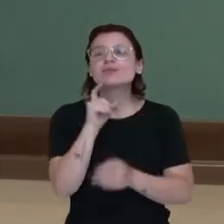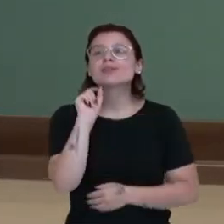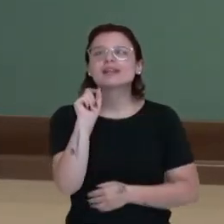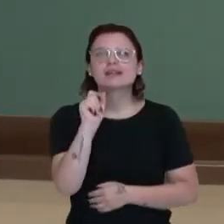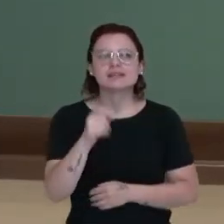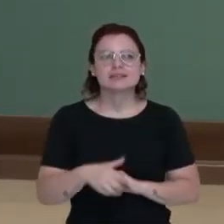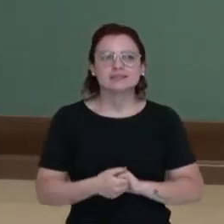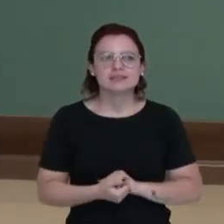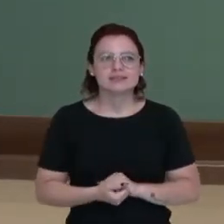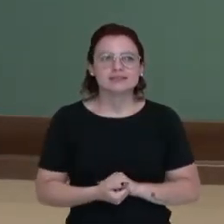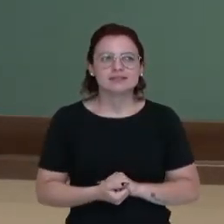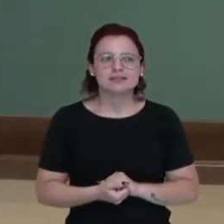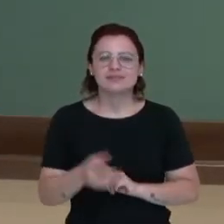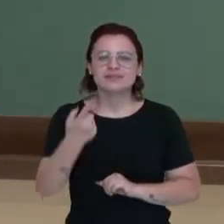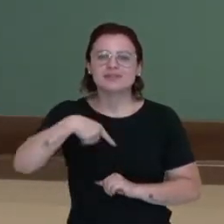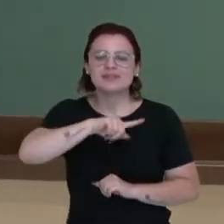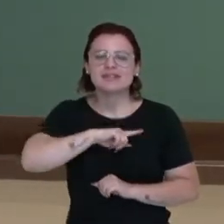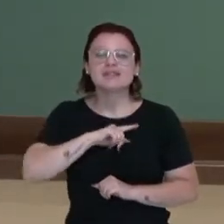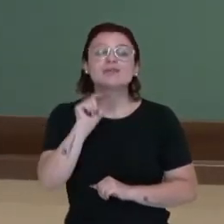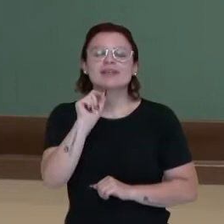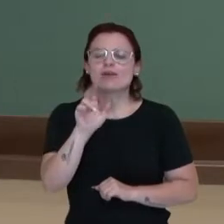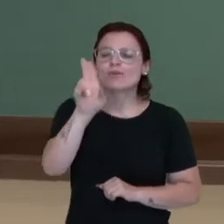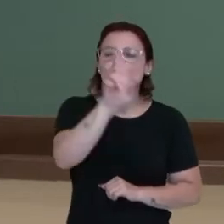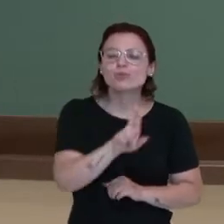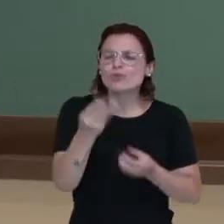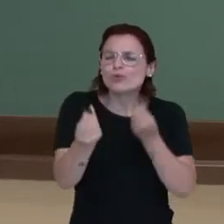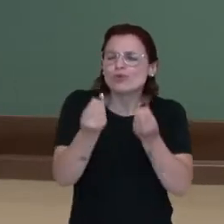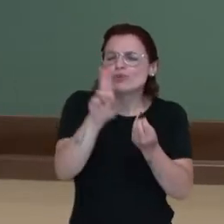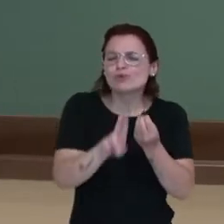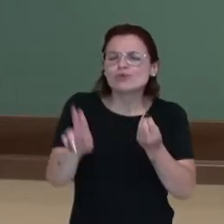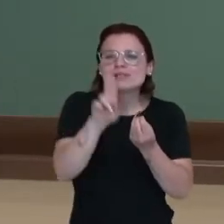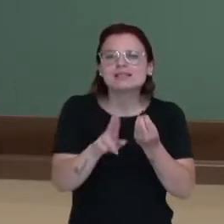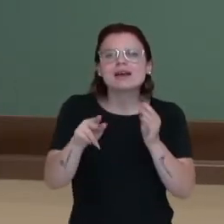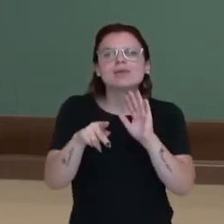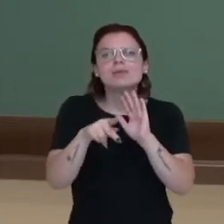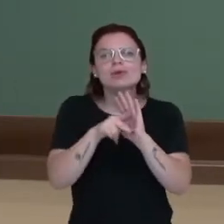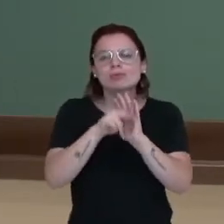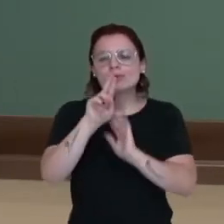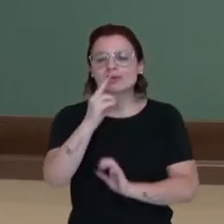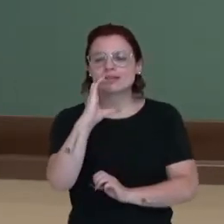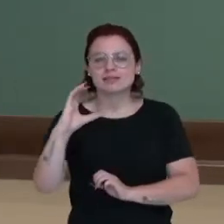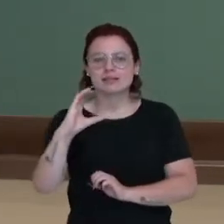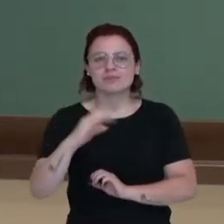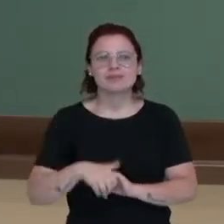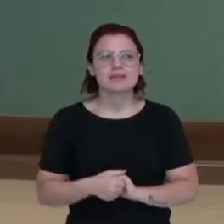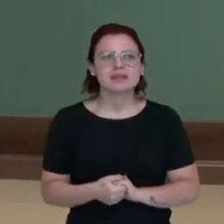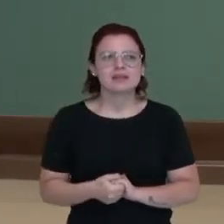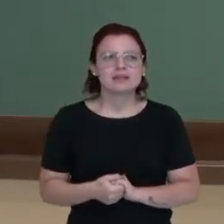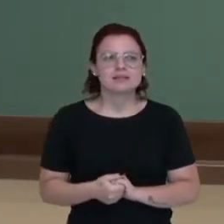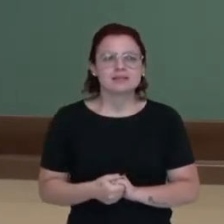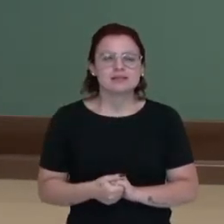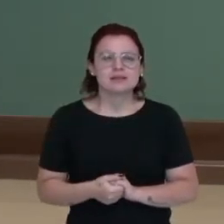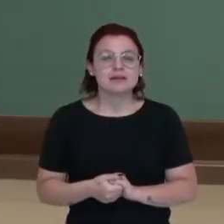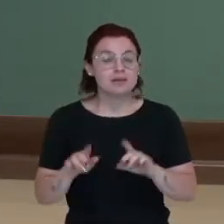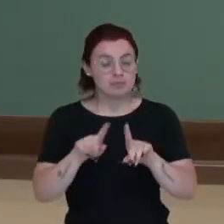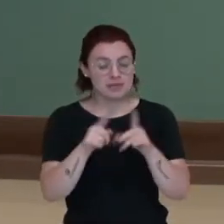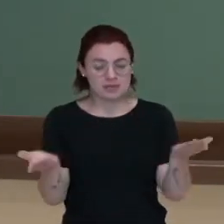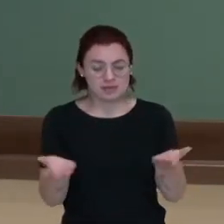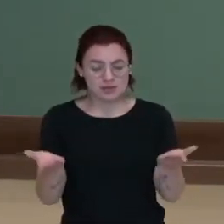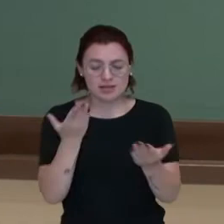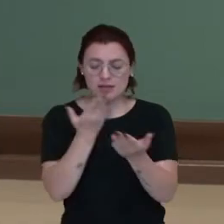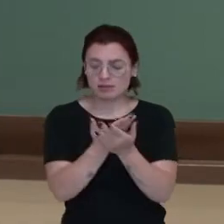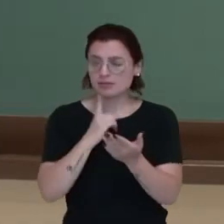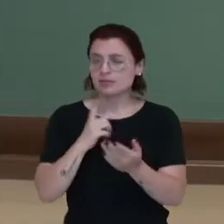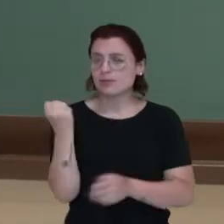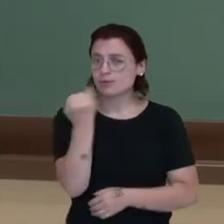estudar a aplicabilidade dos hidrocarbonetos. Tá, professor. E esta aula tem alguns objetivos.